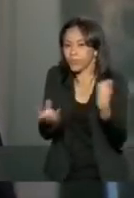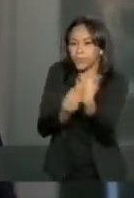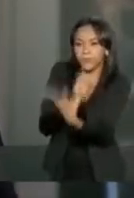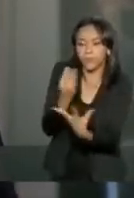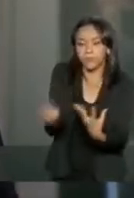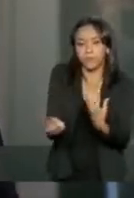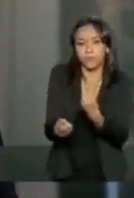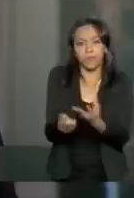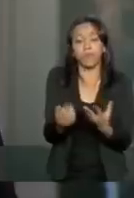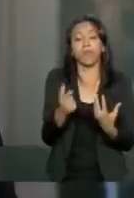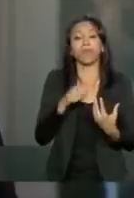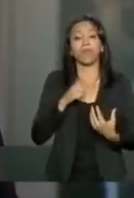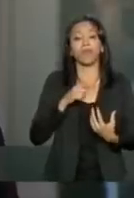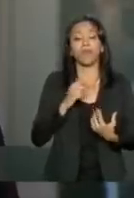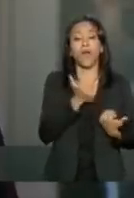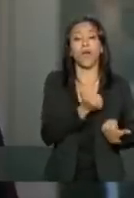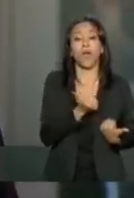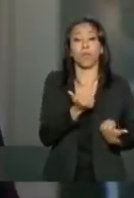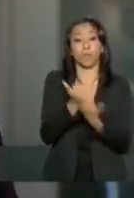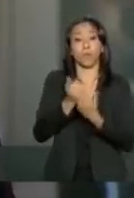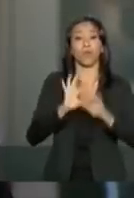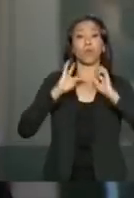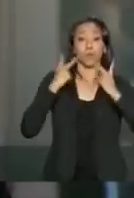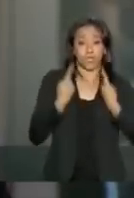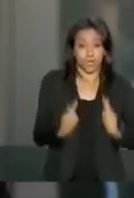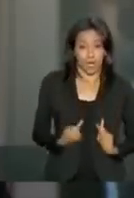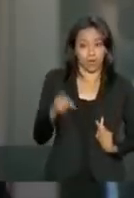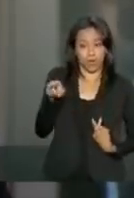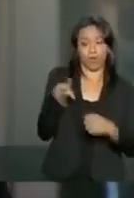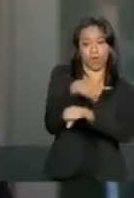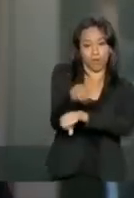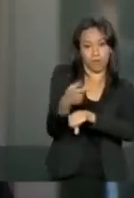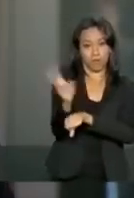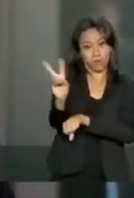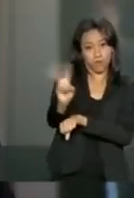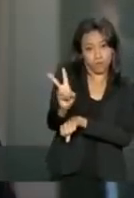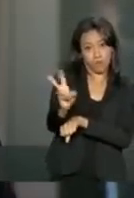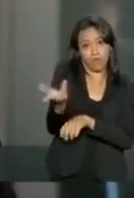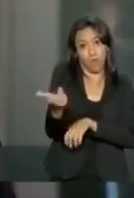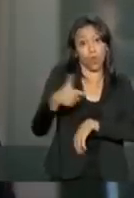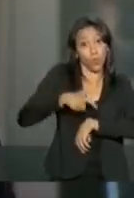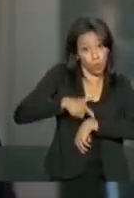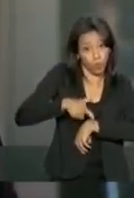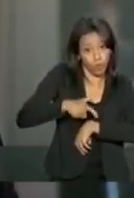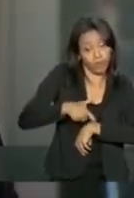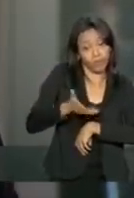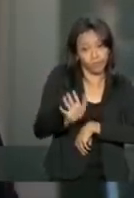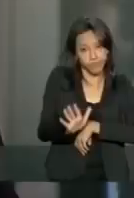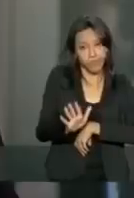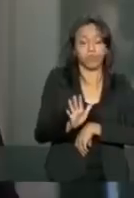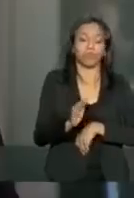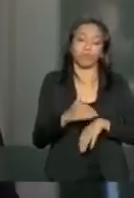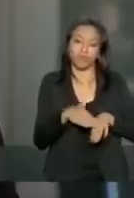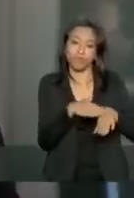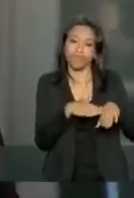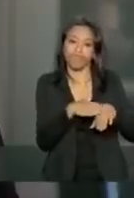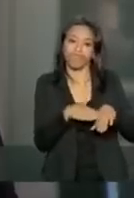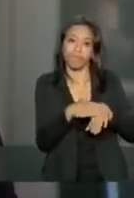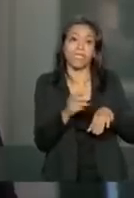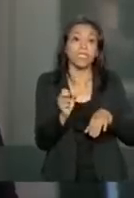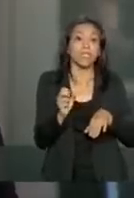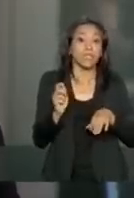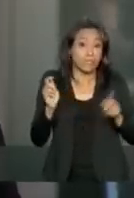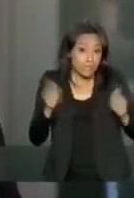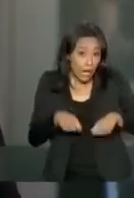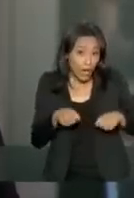presente na Venezuela. No momento, estamos nesse ponto. Agora, o que for possível,